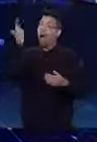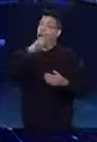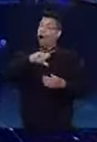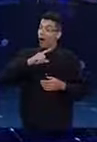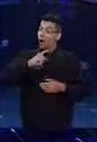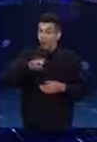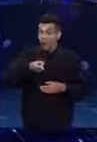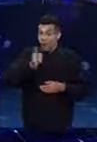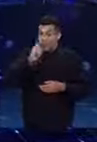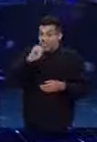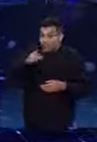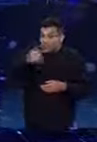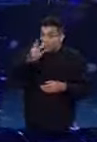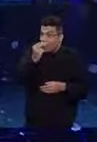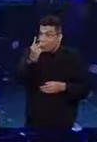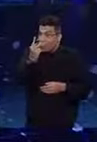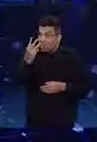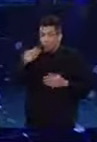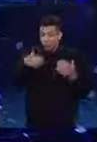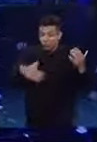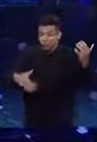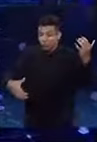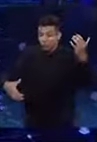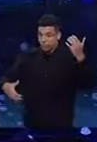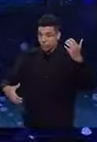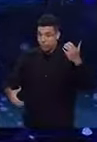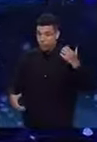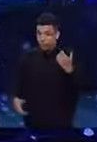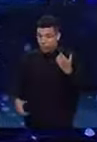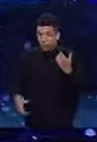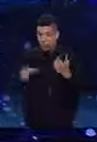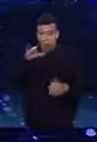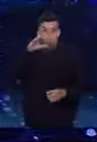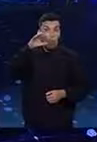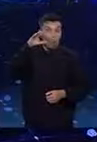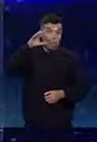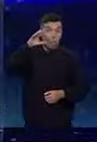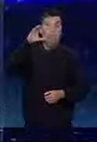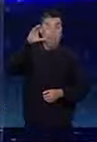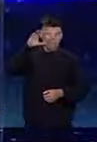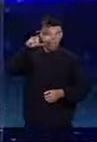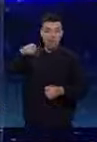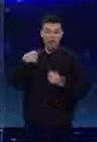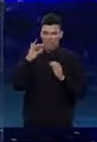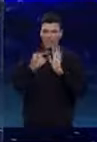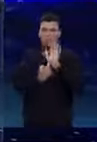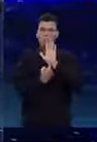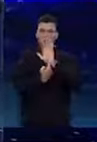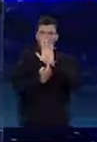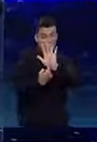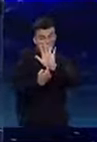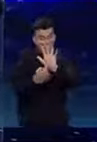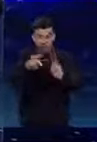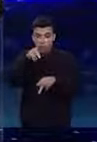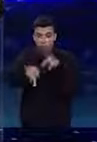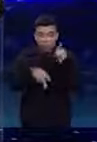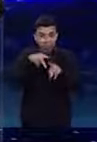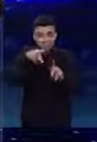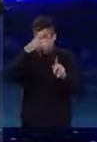1º de janeiro, eu vou pegar o seu sigilo e vou mandar o povo brasileiro saber por que que você esconde tanta